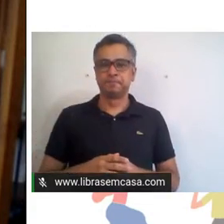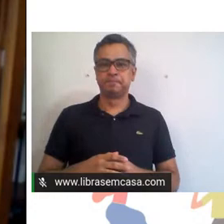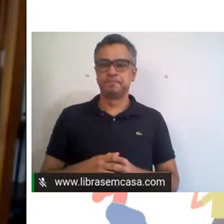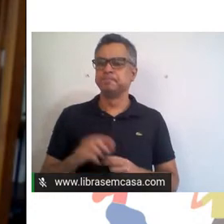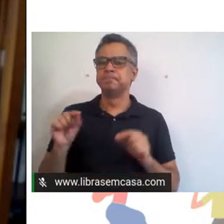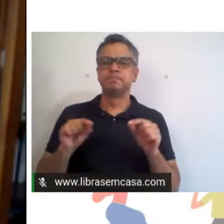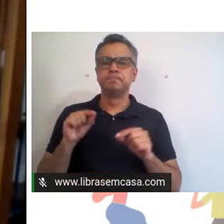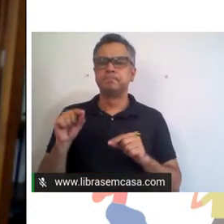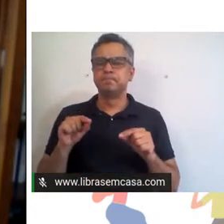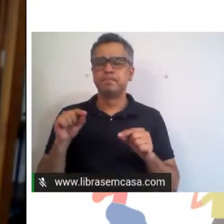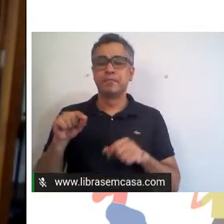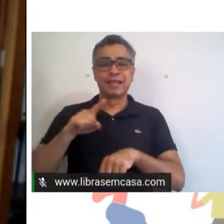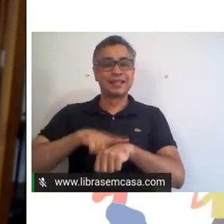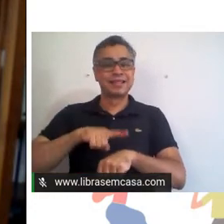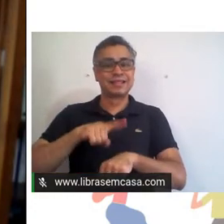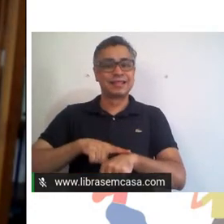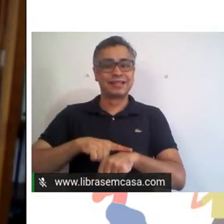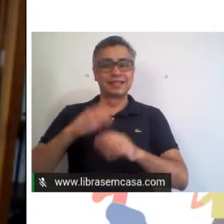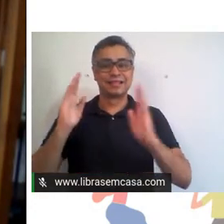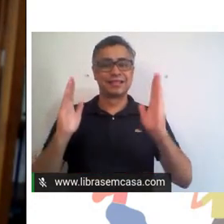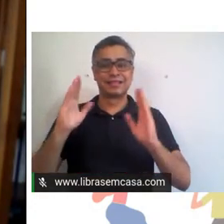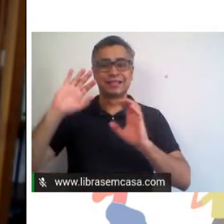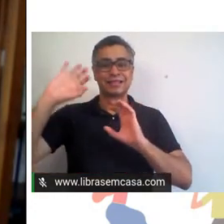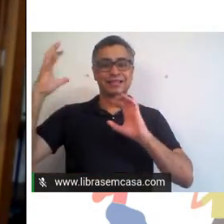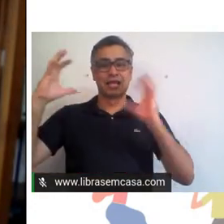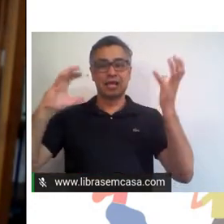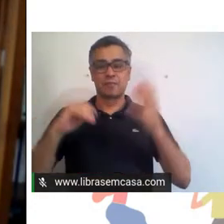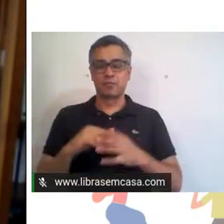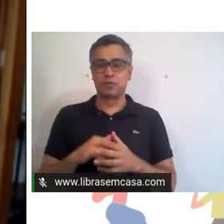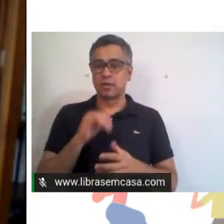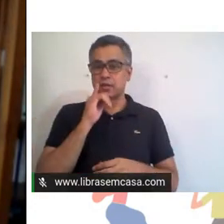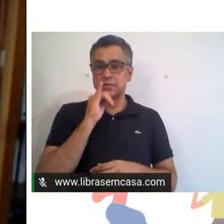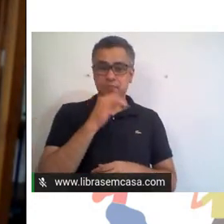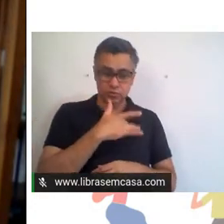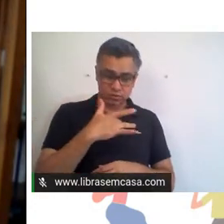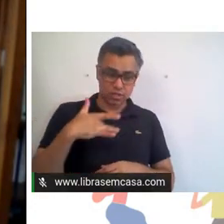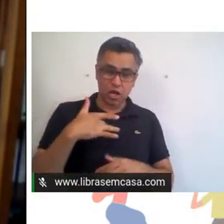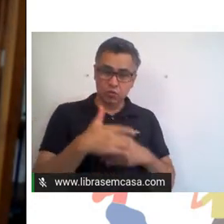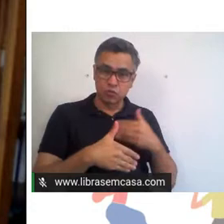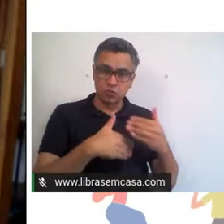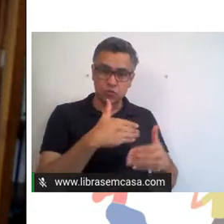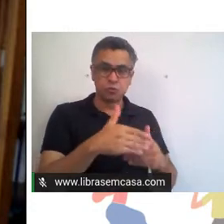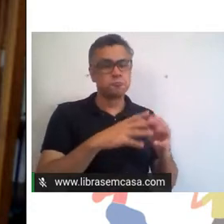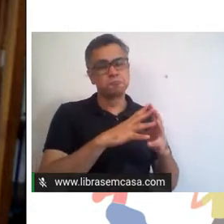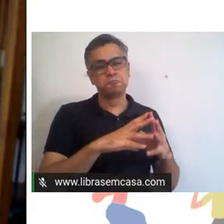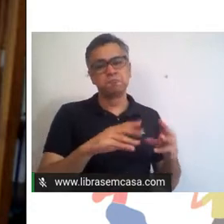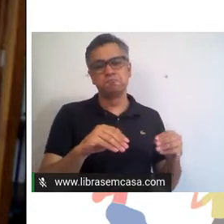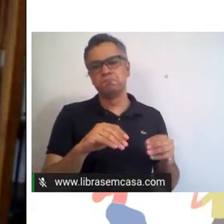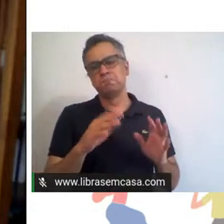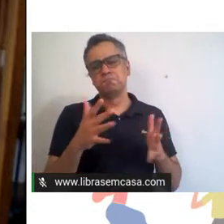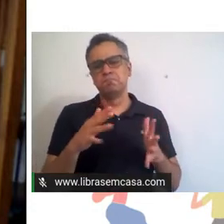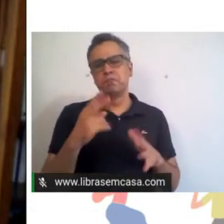escala temporal. Enquanto a crise na saúde pode passar em alguns anos, talvez vai demorar mais uns